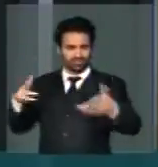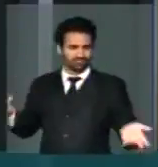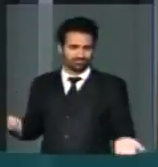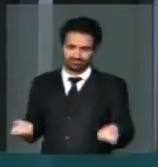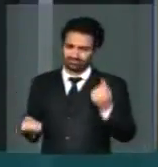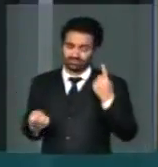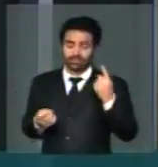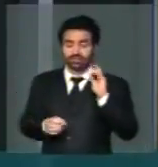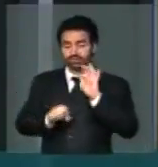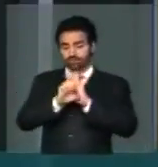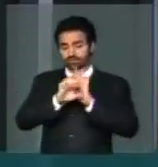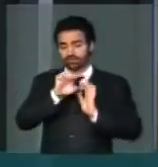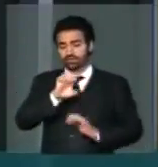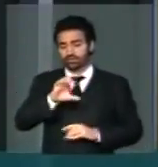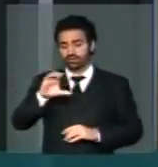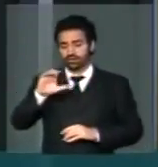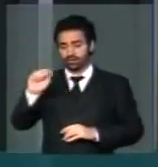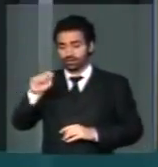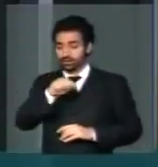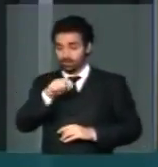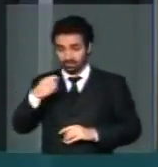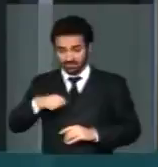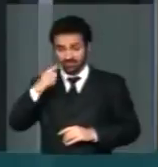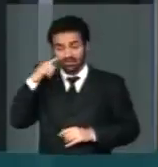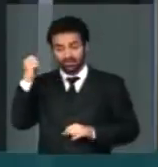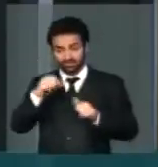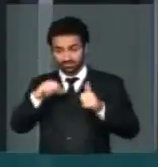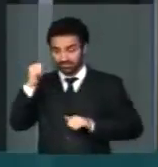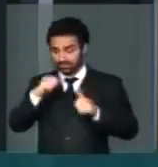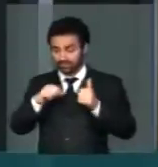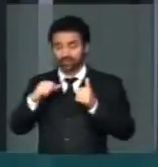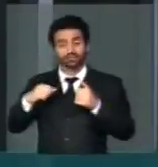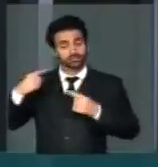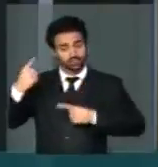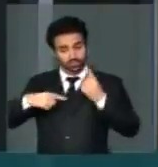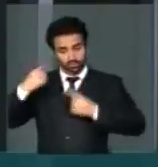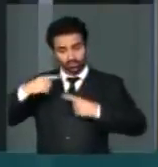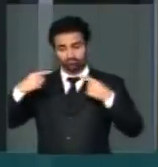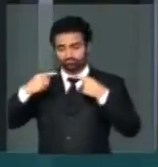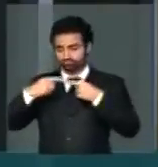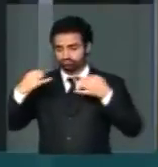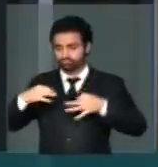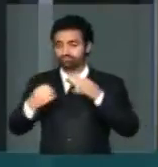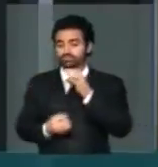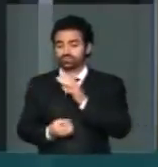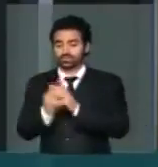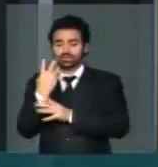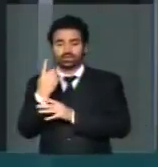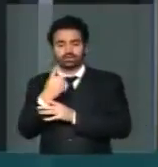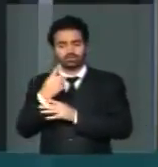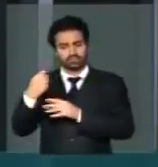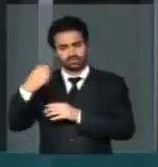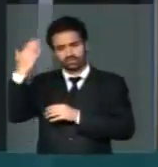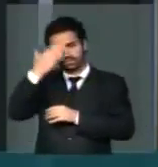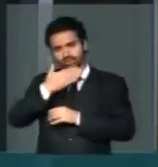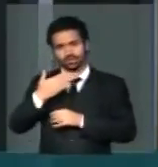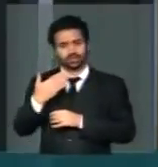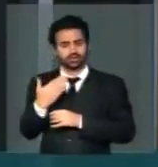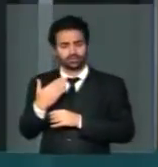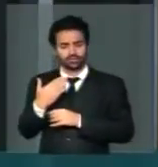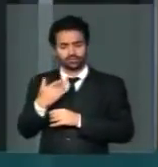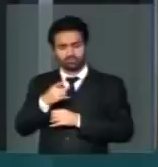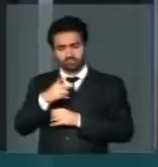da Criança e do Adolescente seja avaliado, discutido e implementado com a seriedade que